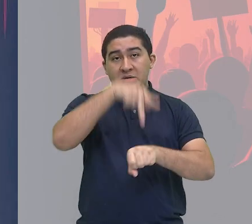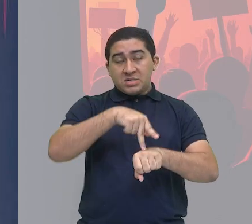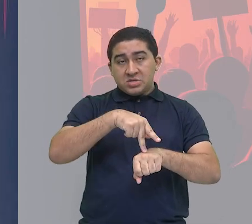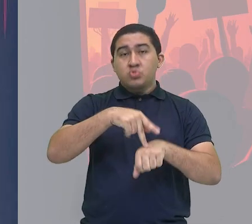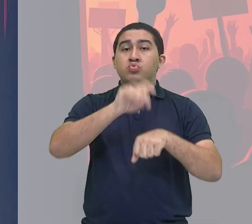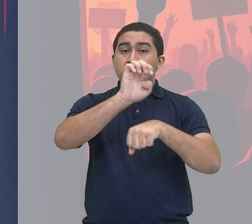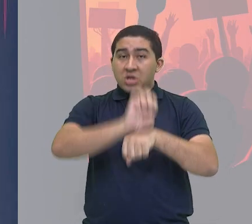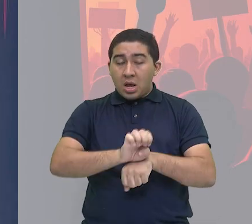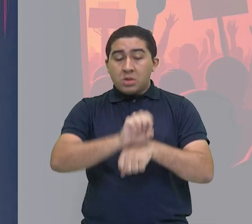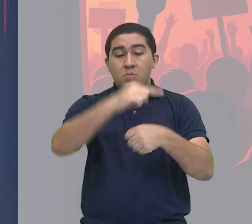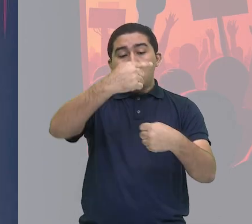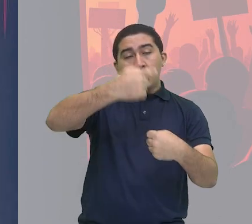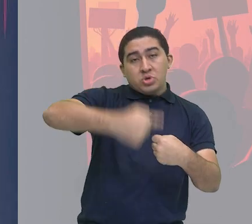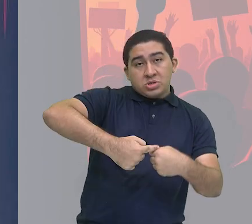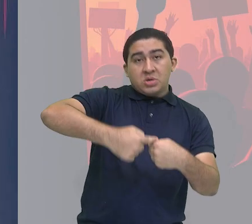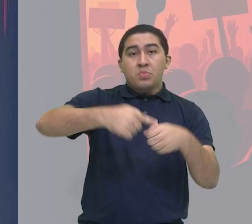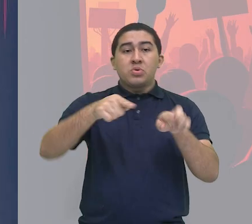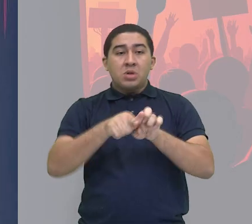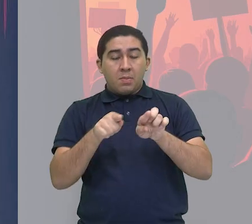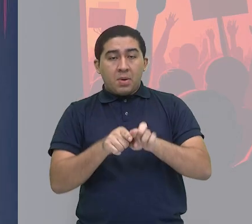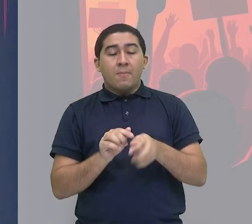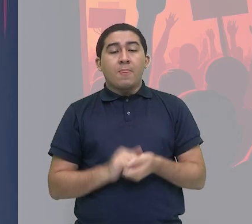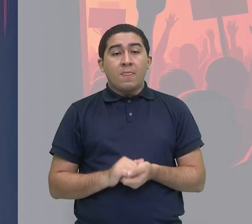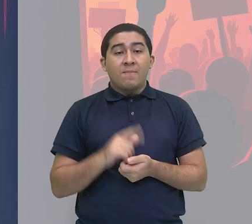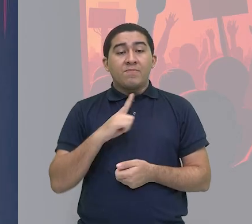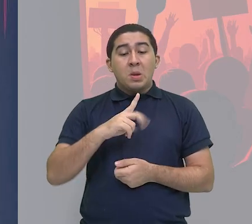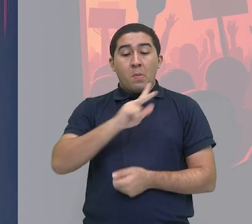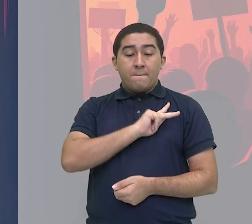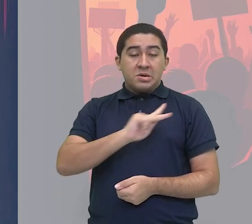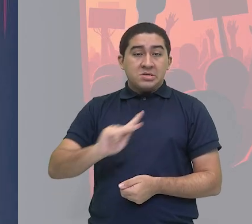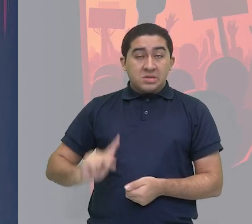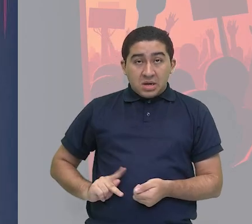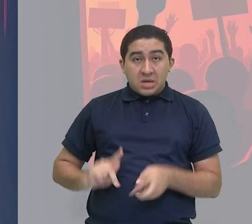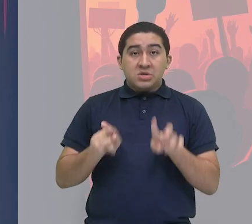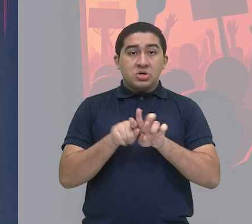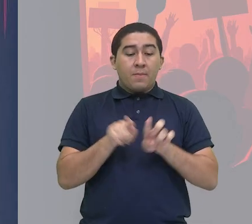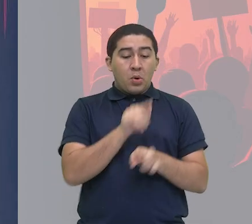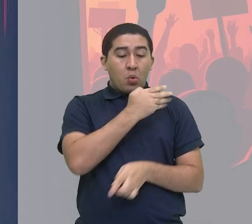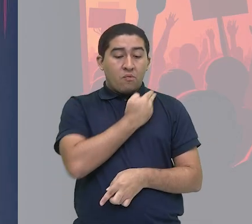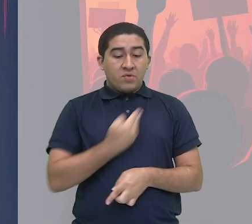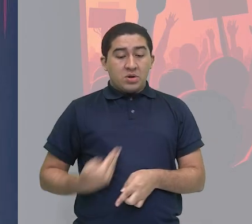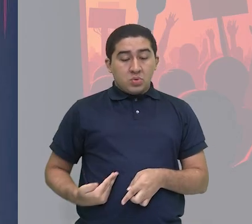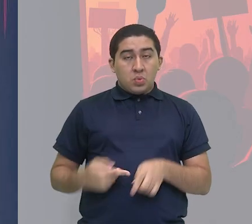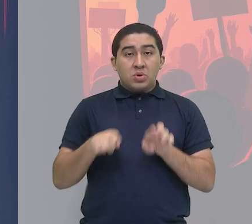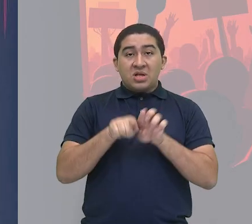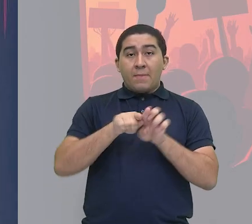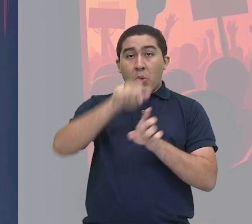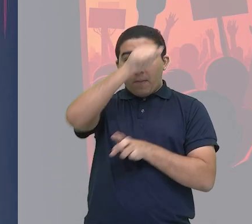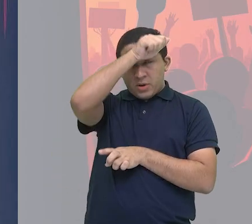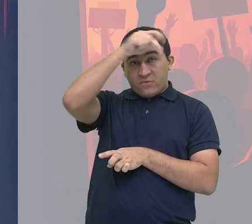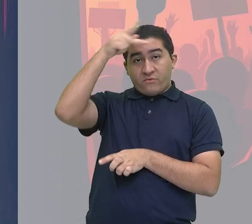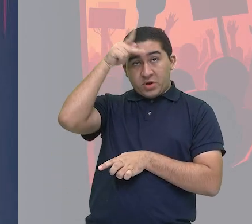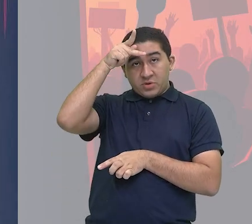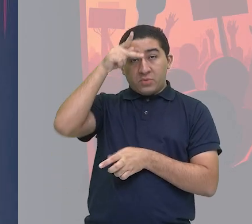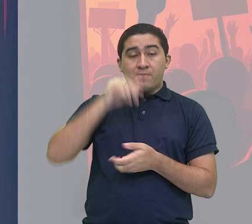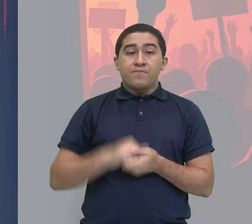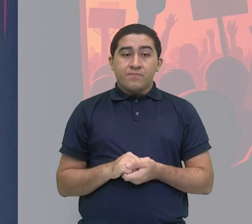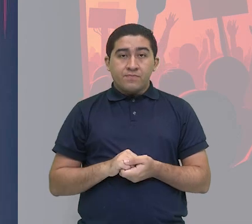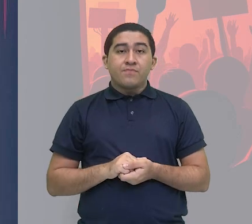né? O município, aí no caso o presidente da República, os governadores e os prefeitos. Esses são os